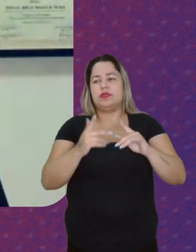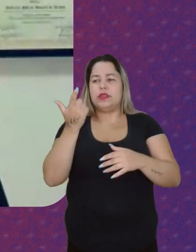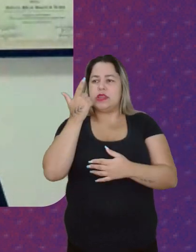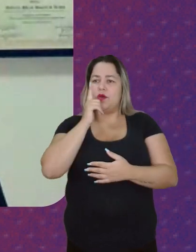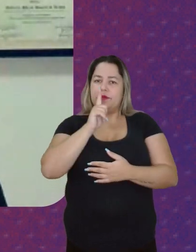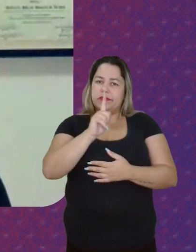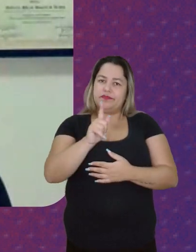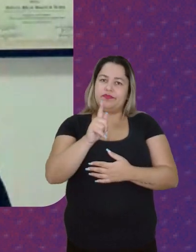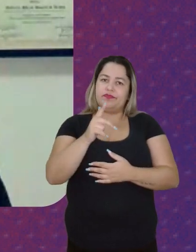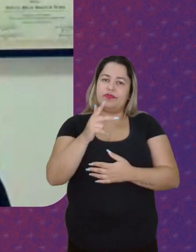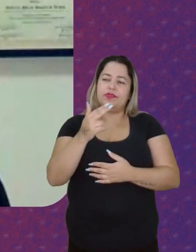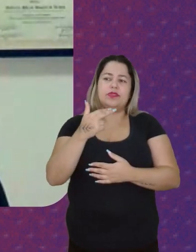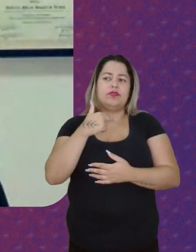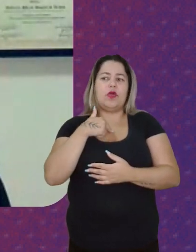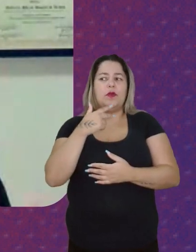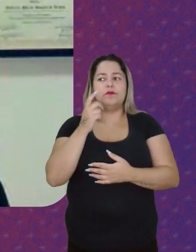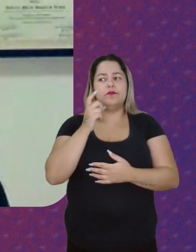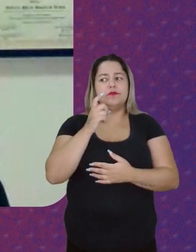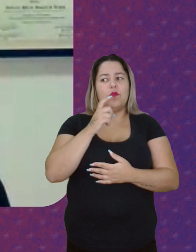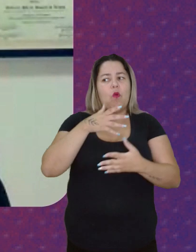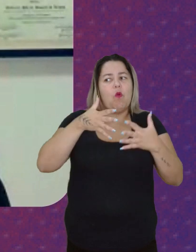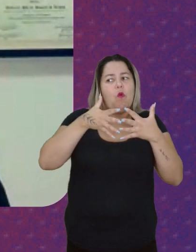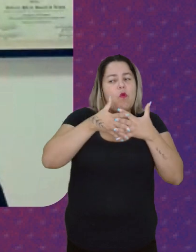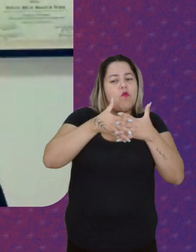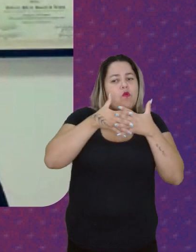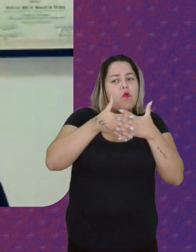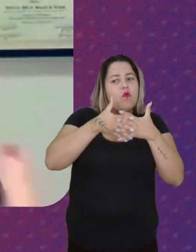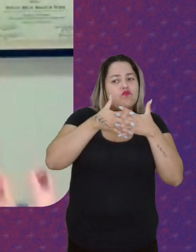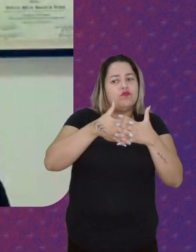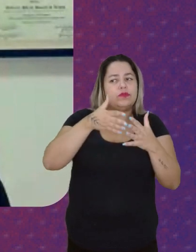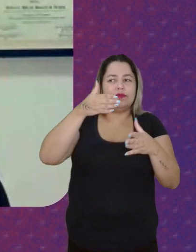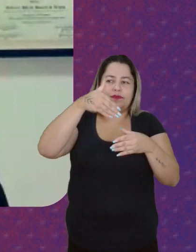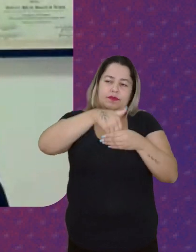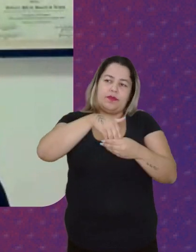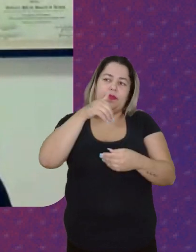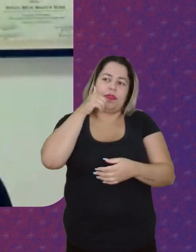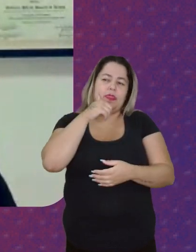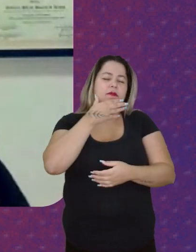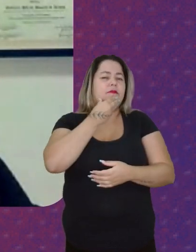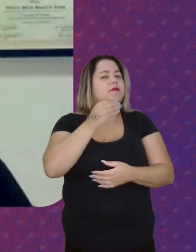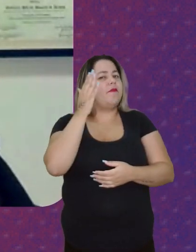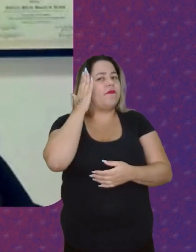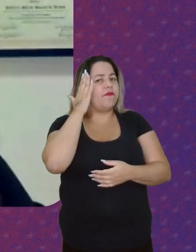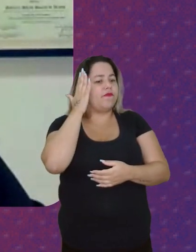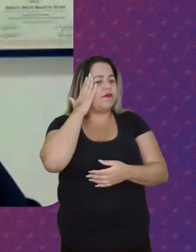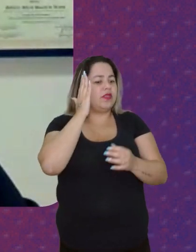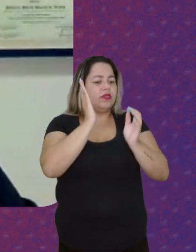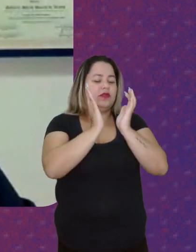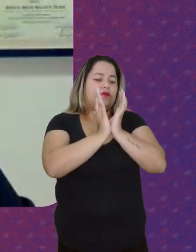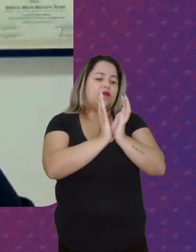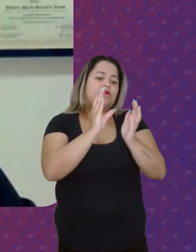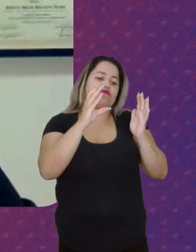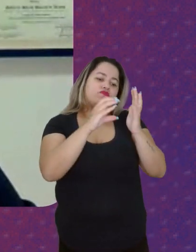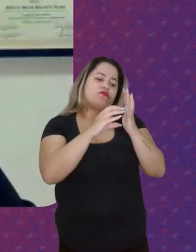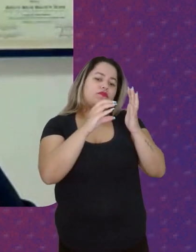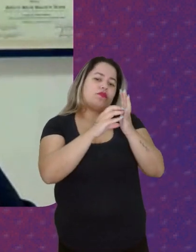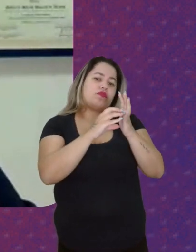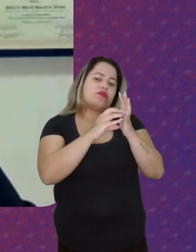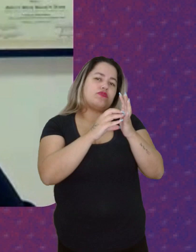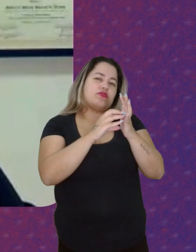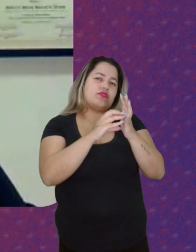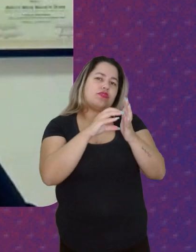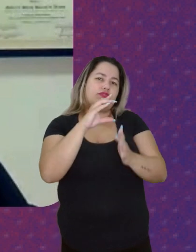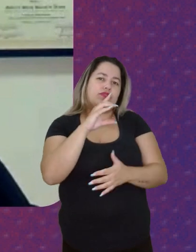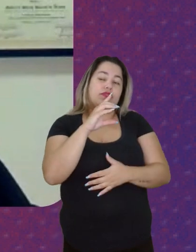consegue enganar ou confundir o eleitor, porque o eleitor e a eleitora vai saber, olha, se eu votar em candidatas